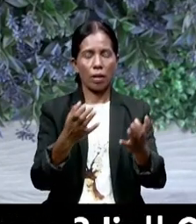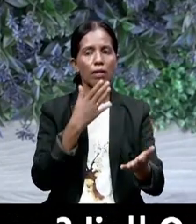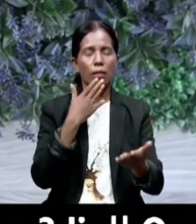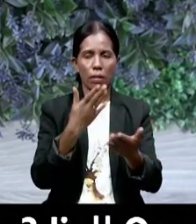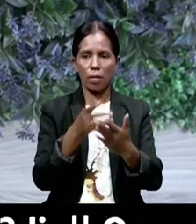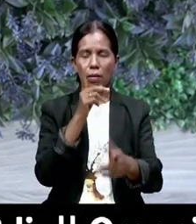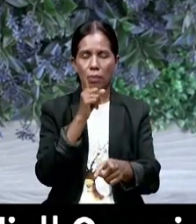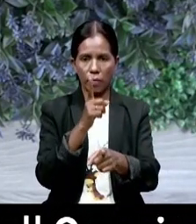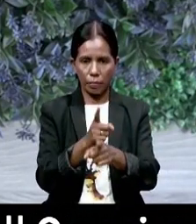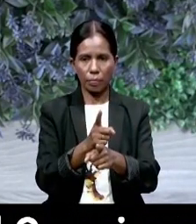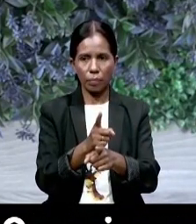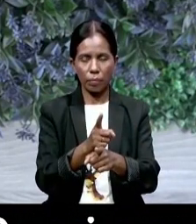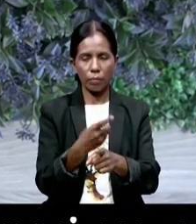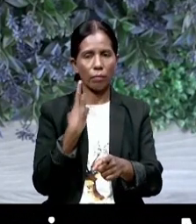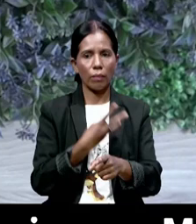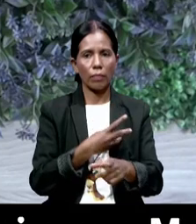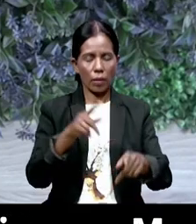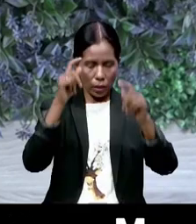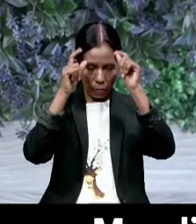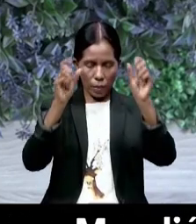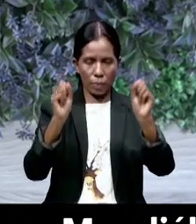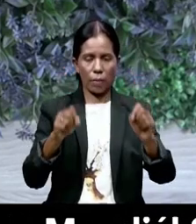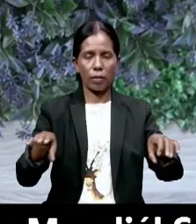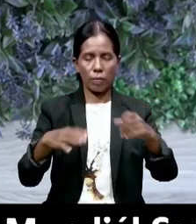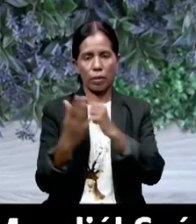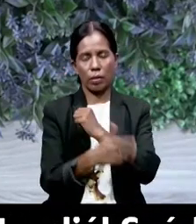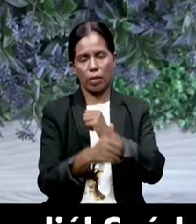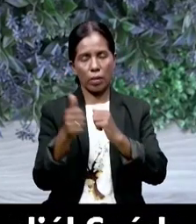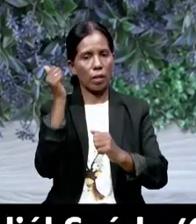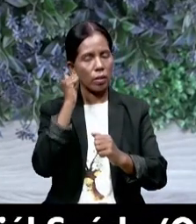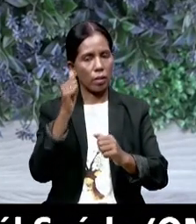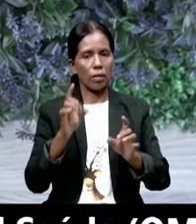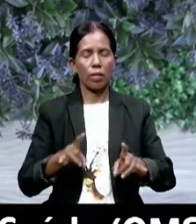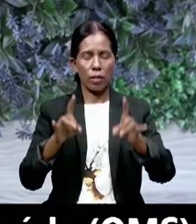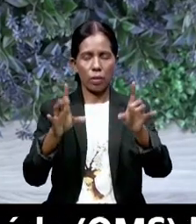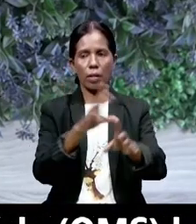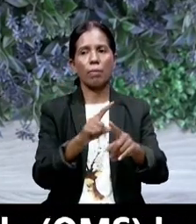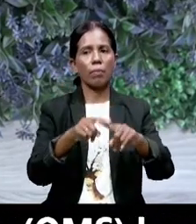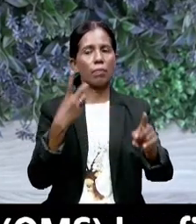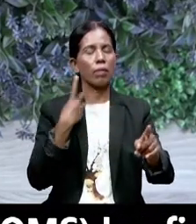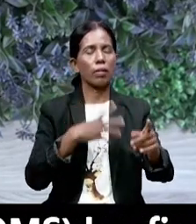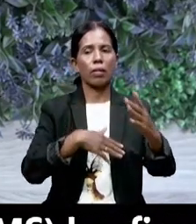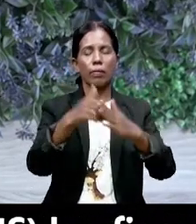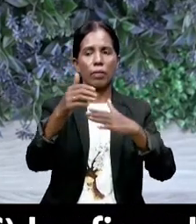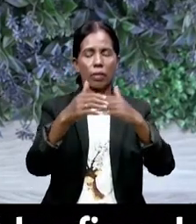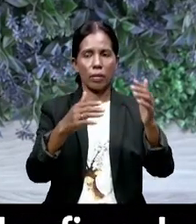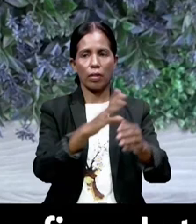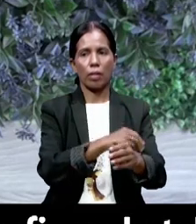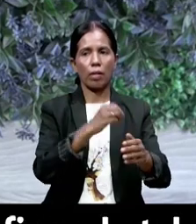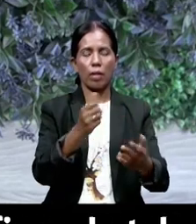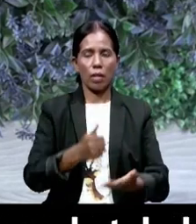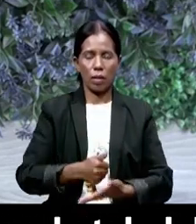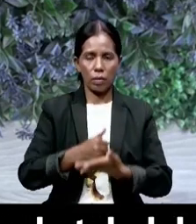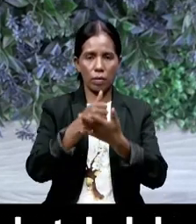hoje, Ita Timor-Leste vai operar em Rai Liur, em ASEAN, na Austrália, na Moça e na Europa. Mas vai ter uma infraestrutura básica, uma infraestrutura de apoio, mas tem